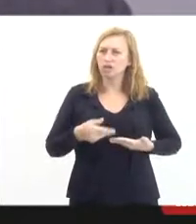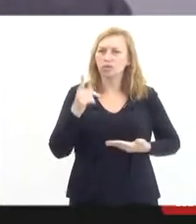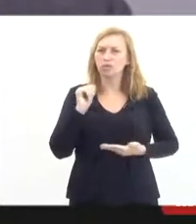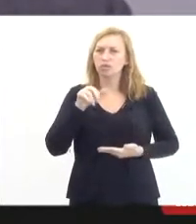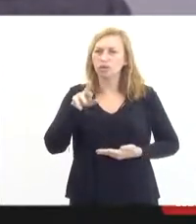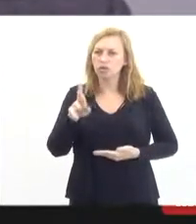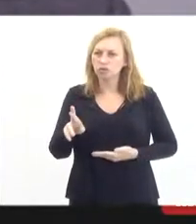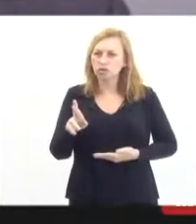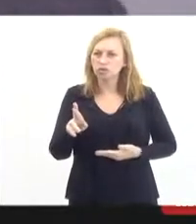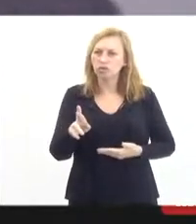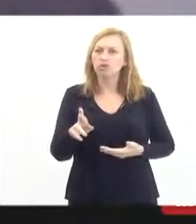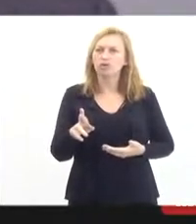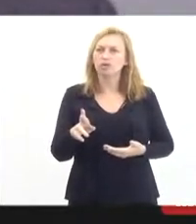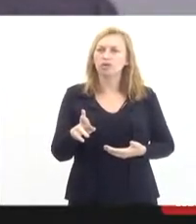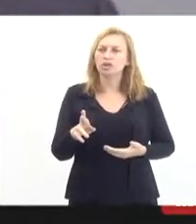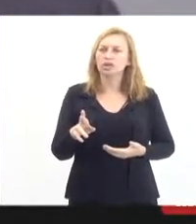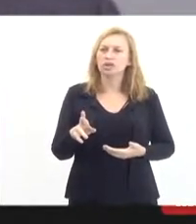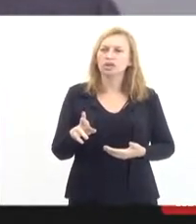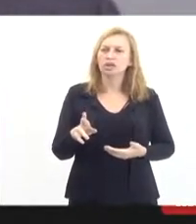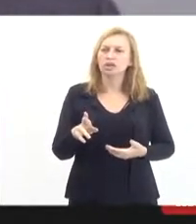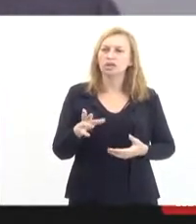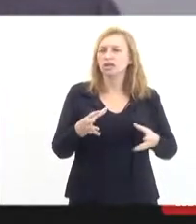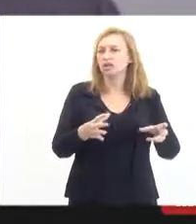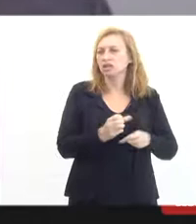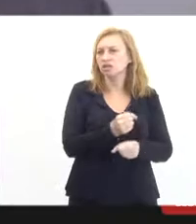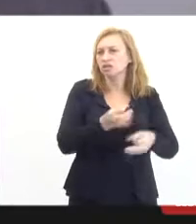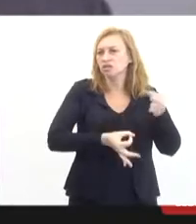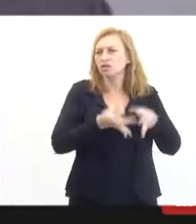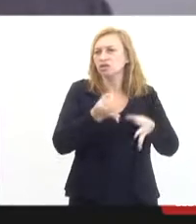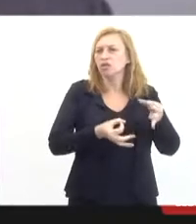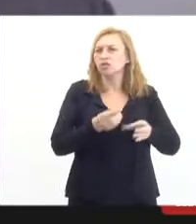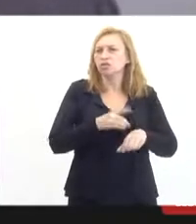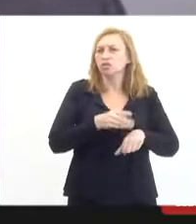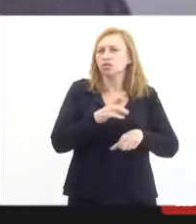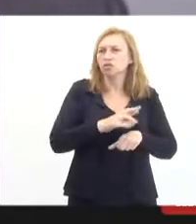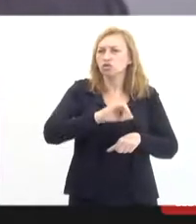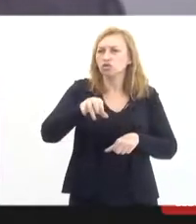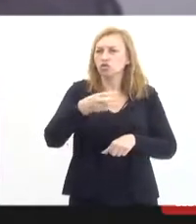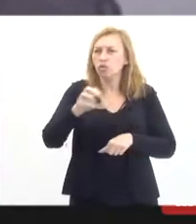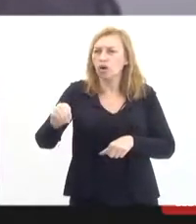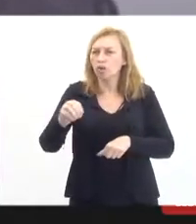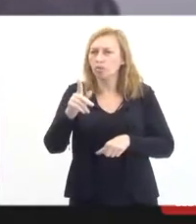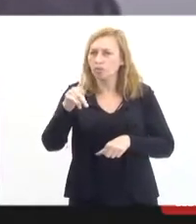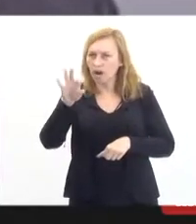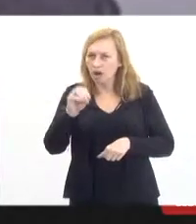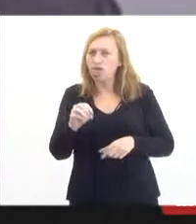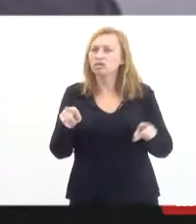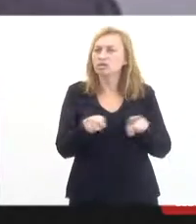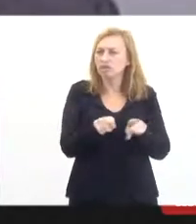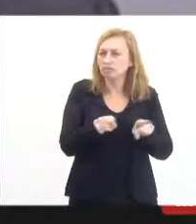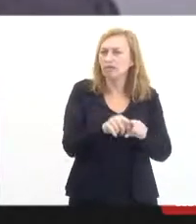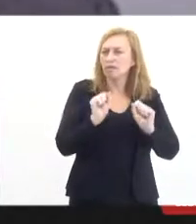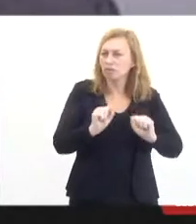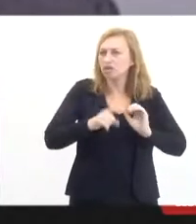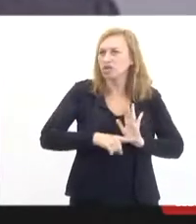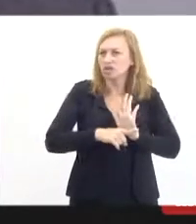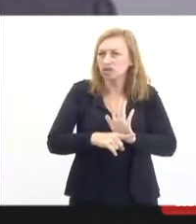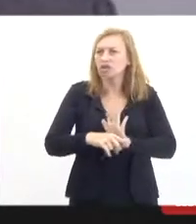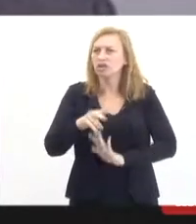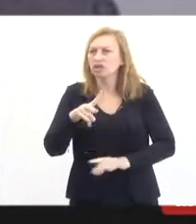procurador assistente da Procuradoria Tributária, o Dr. João Paulo, que vai poder contribuir aí